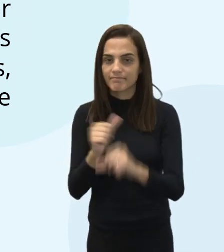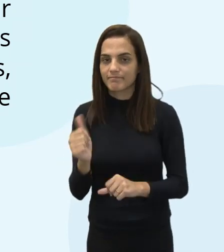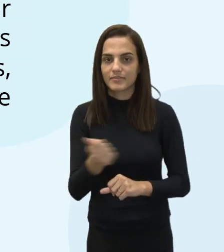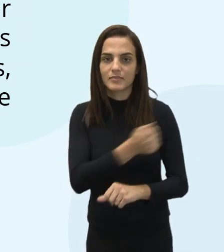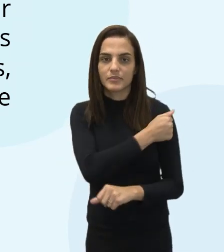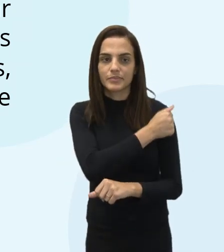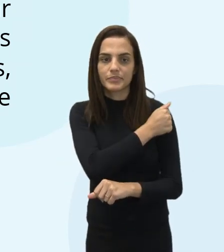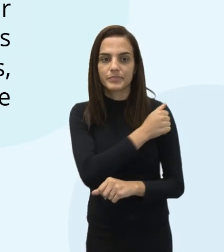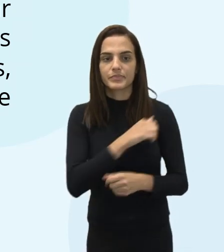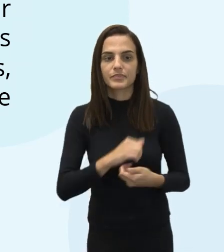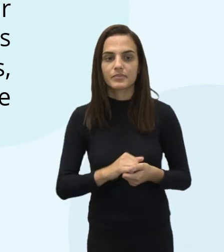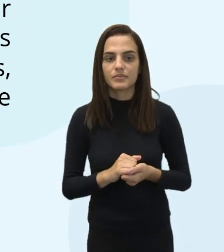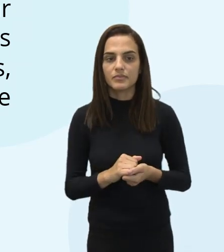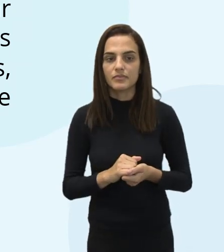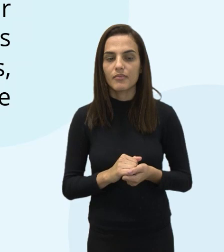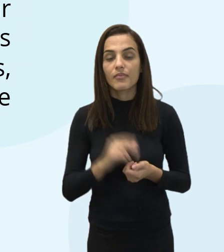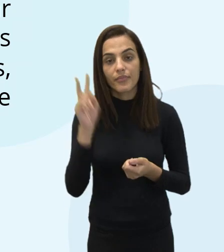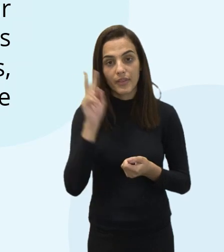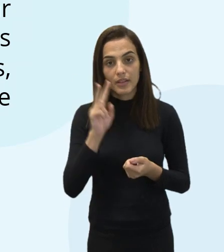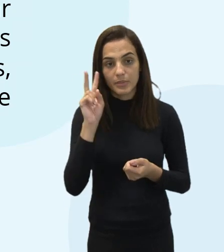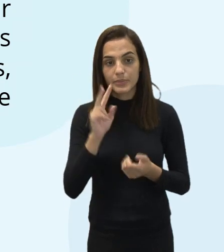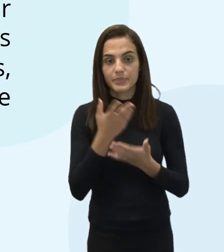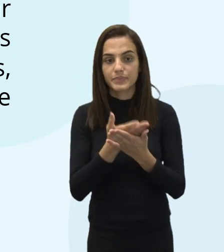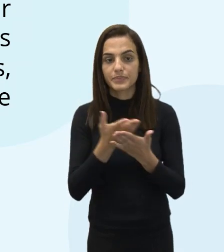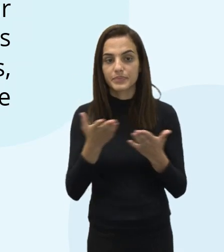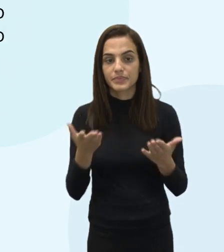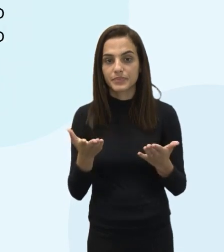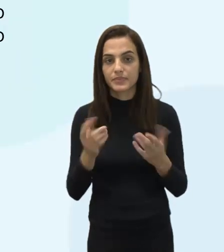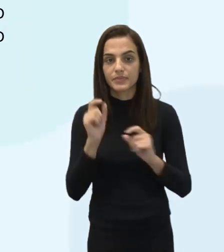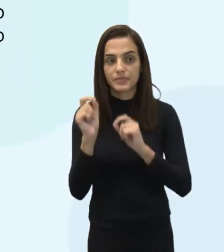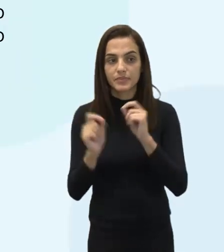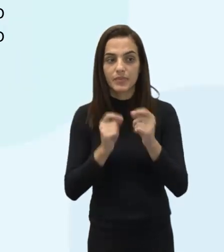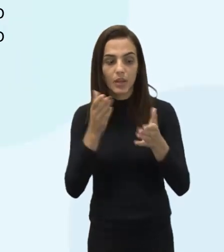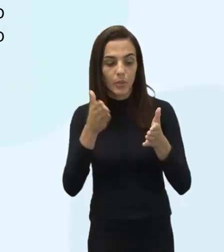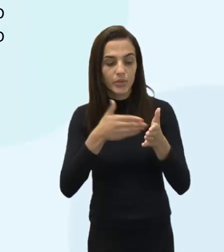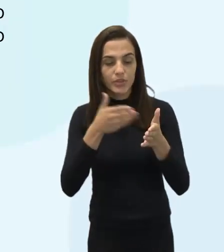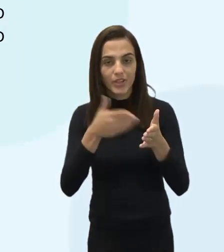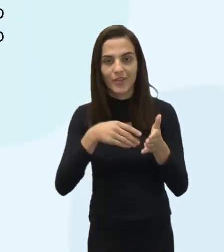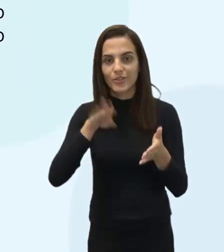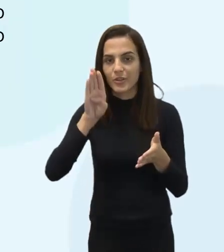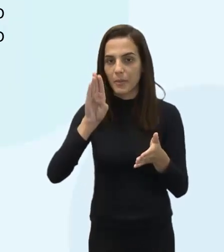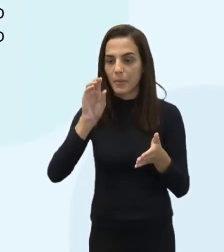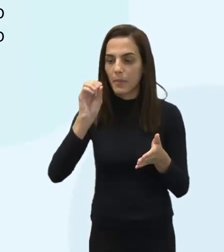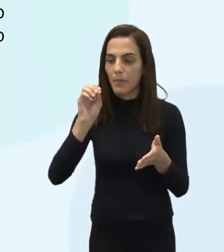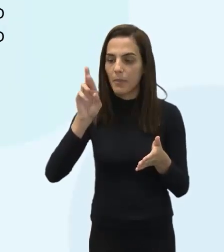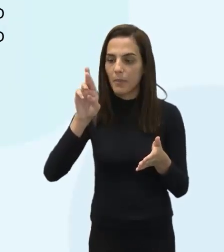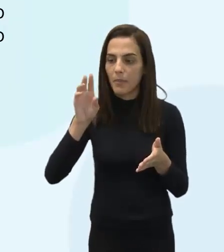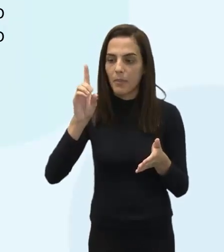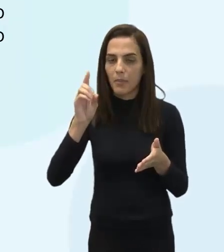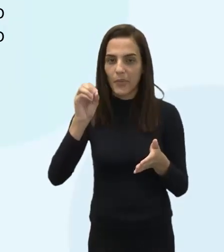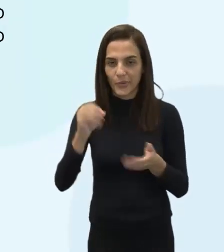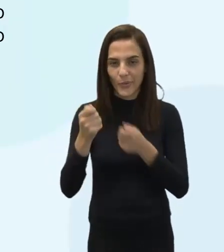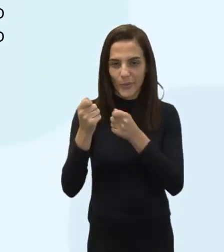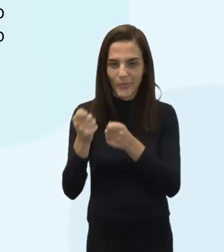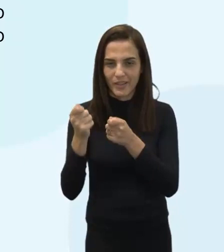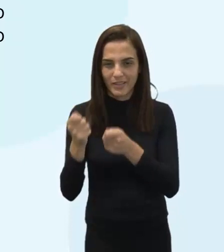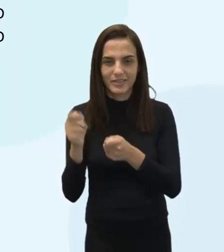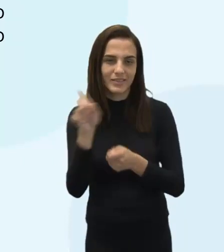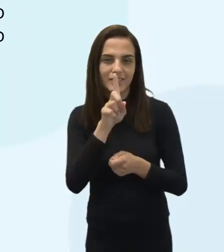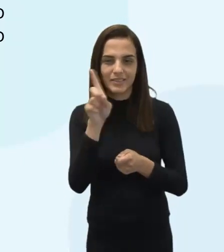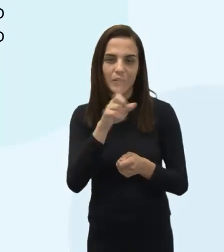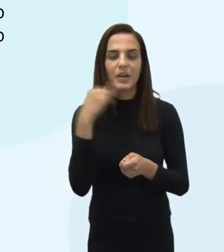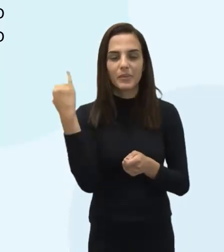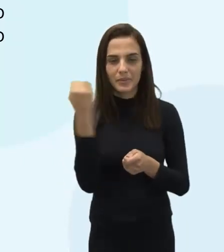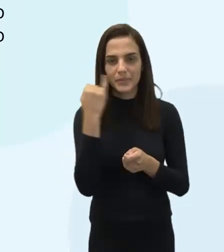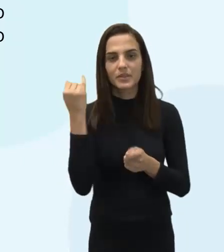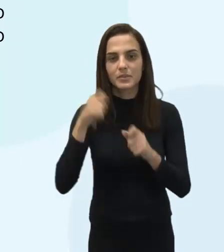estudantes. E aí, relembrando vocês que temos que fazer diário de bordo. Temos não, né? Não é uma obrigação, mas é importante fazer.